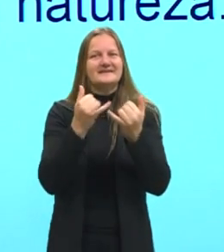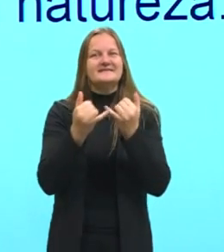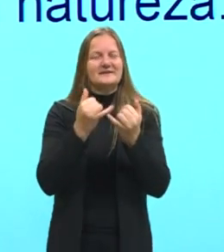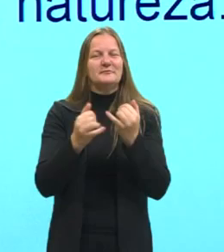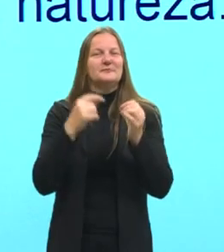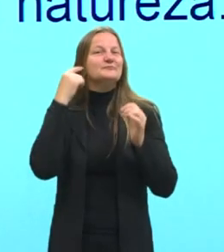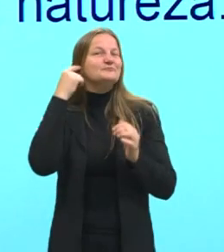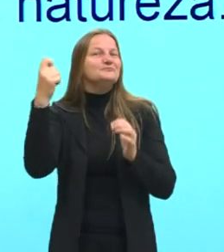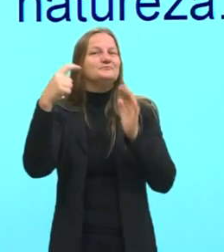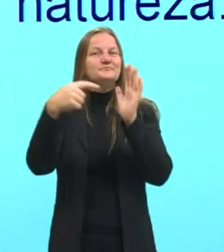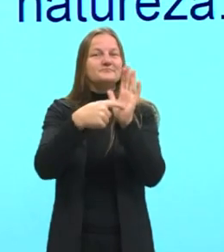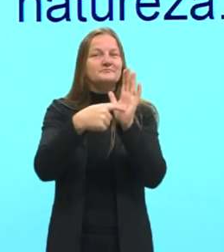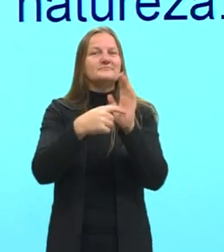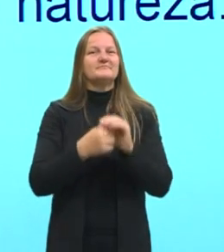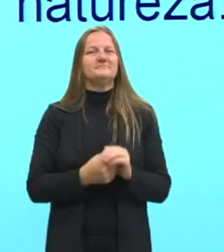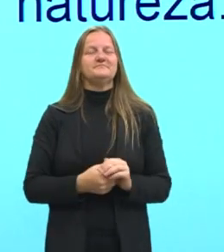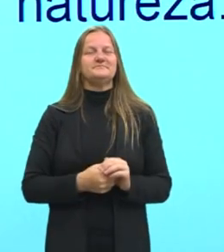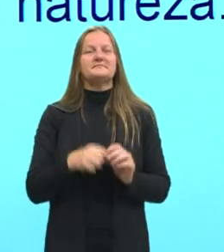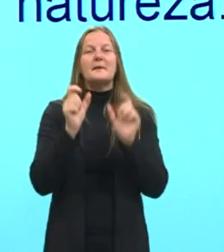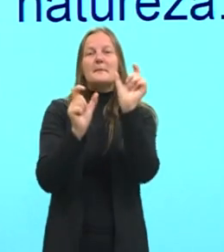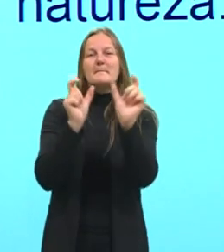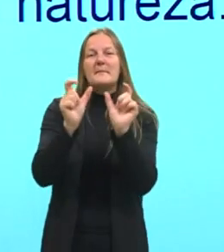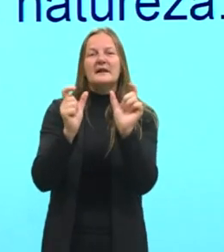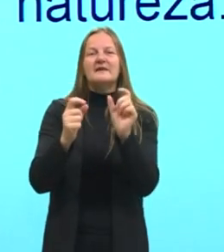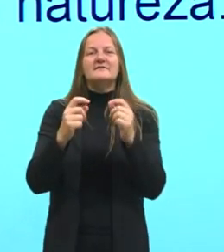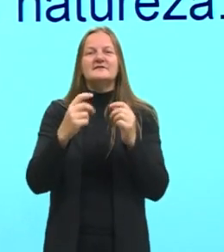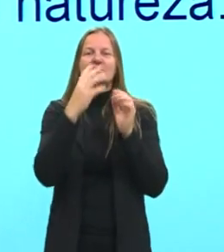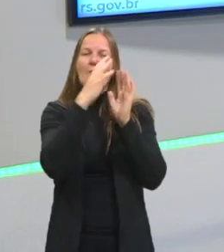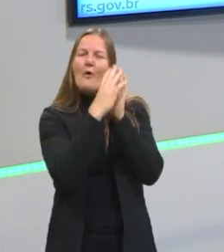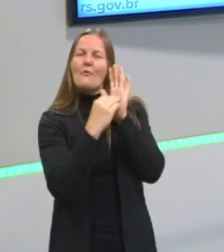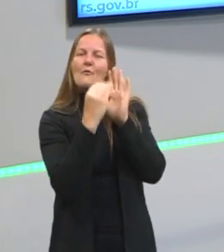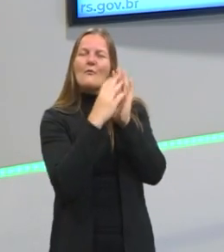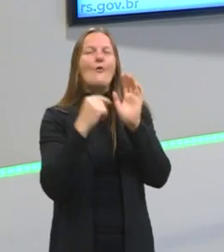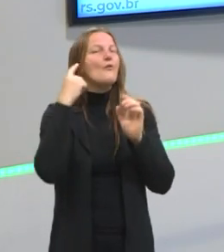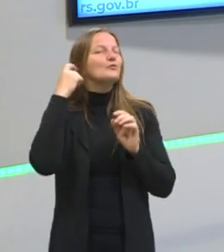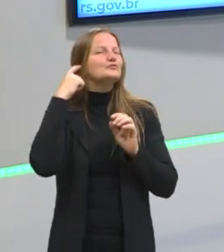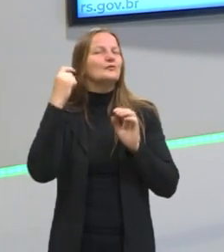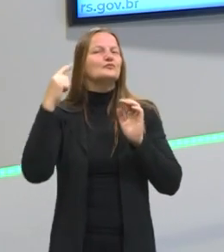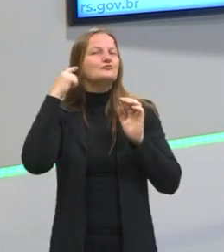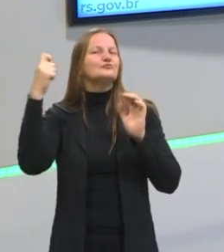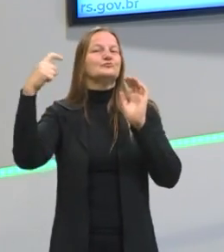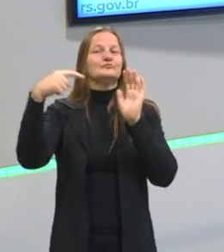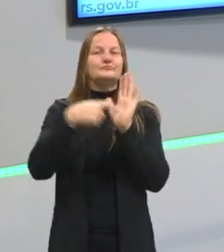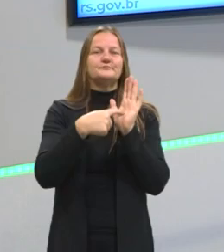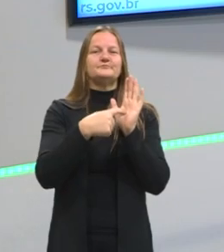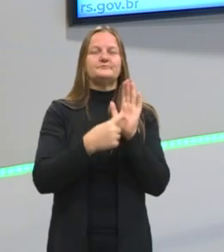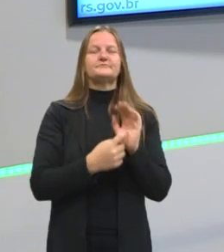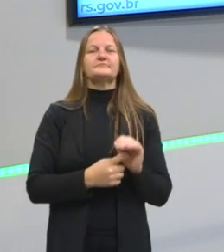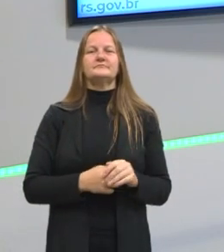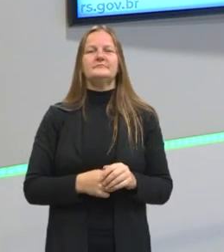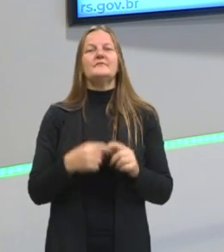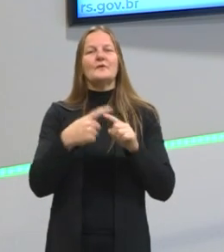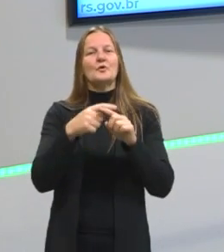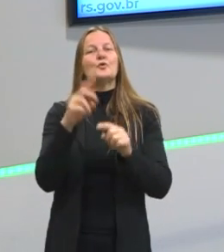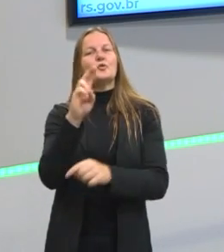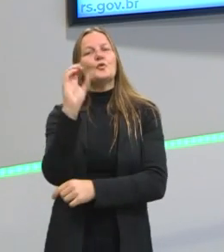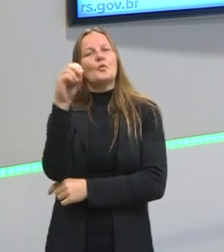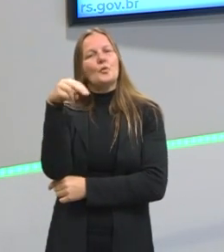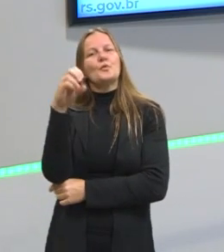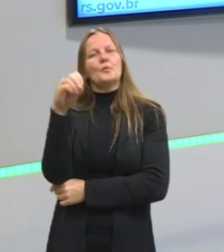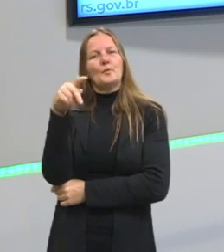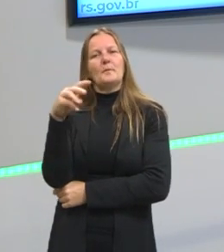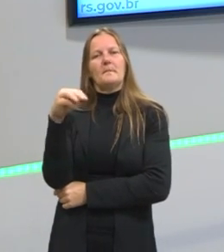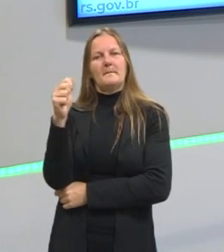palavras que imitam sons. Essas imitações de sons a gente chama de onomatopeia.